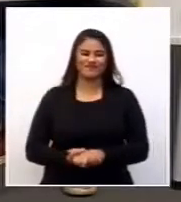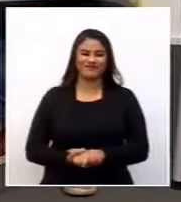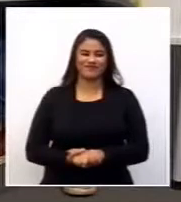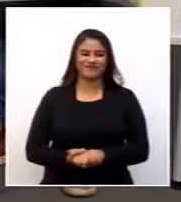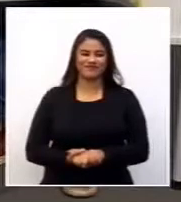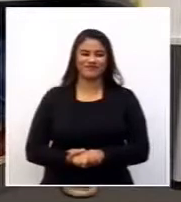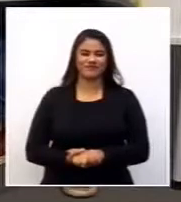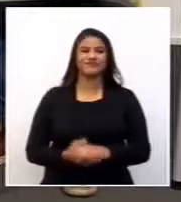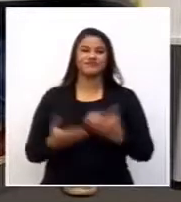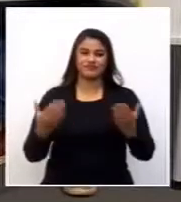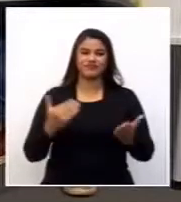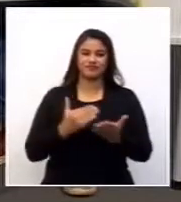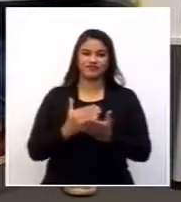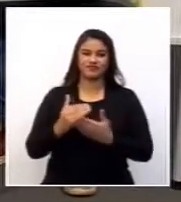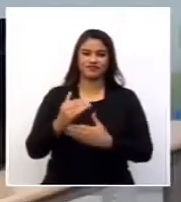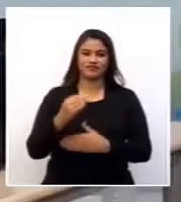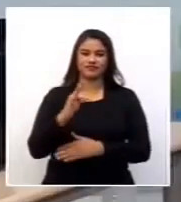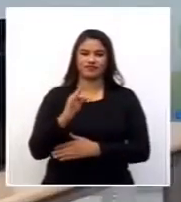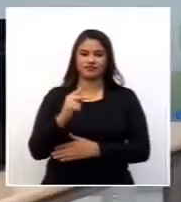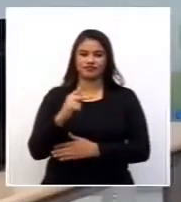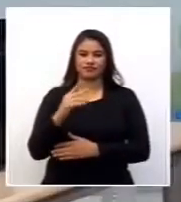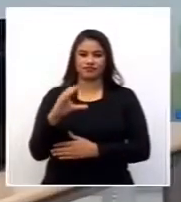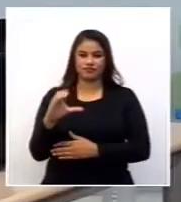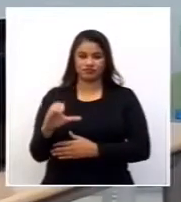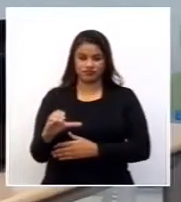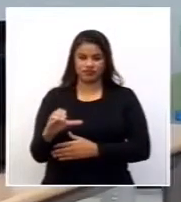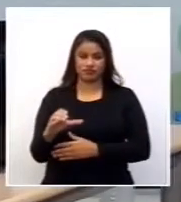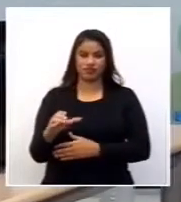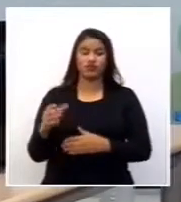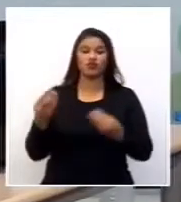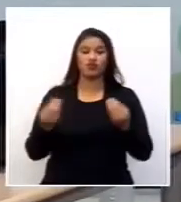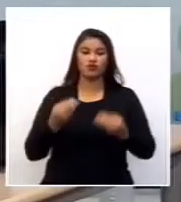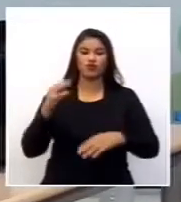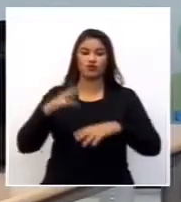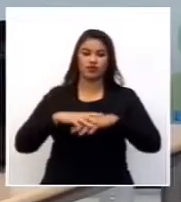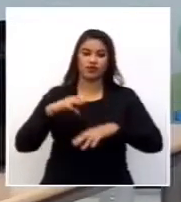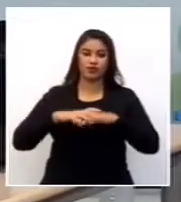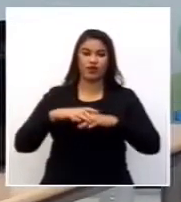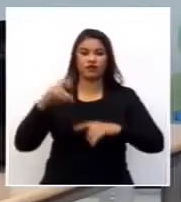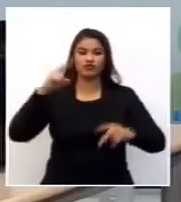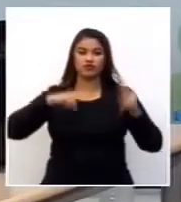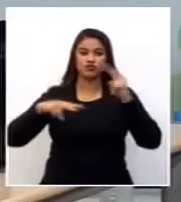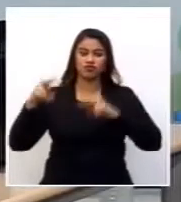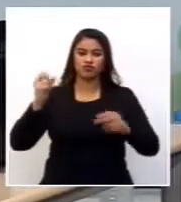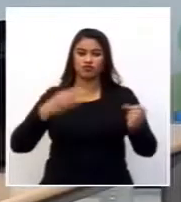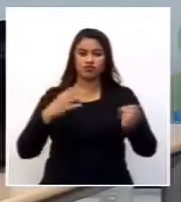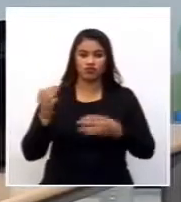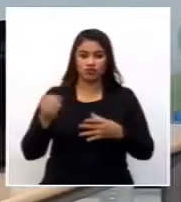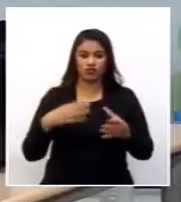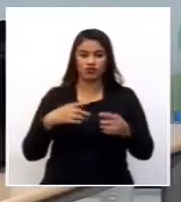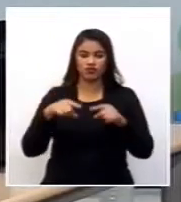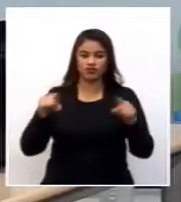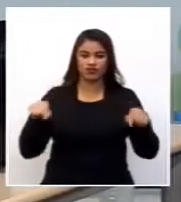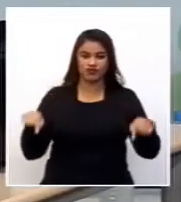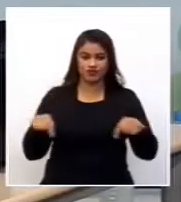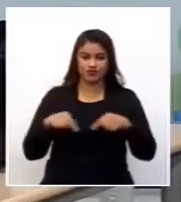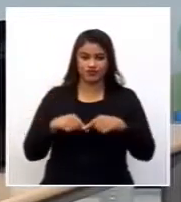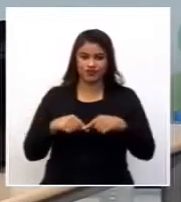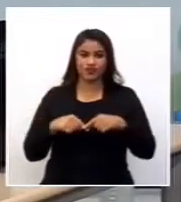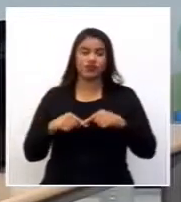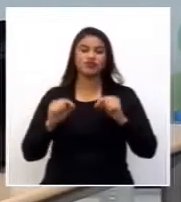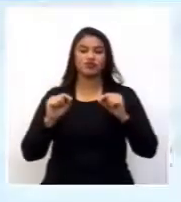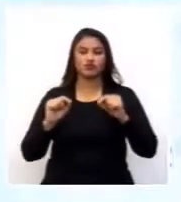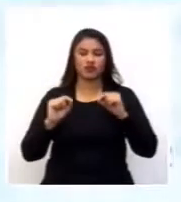Vamos iniciar nosso ATPC com uma temática, um novo olhar para a sala de aula, gestão de aprendizagem. Nesse momento, nós pediremos